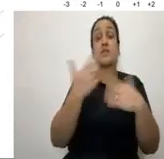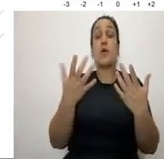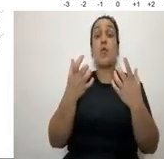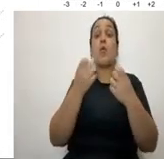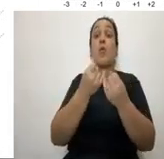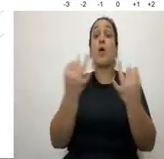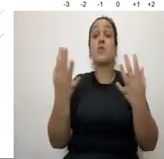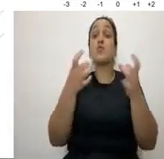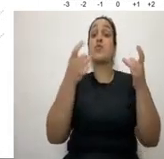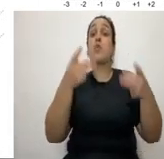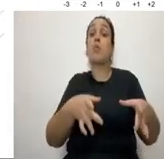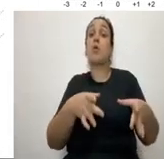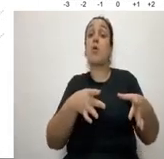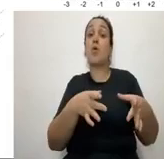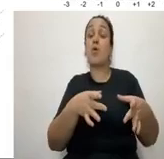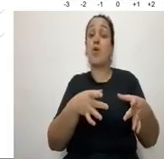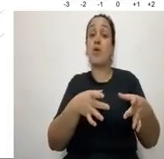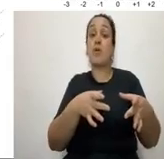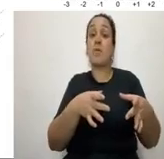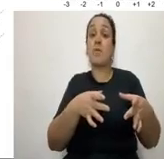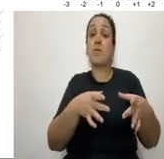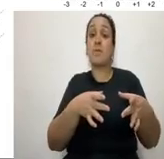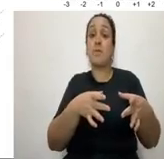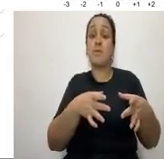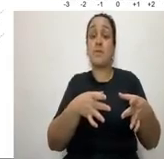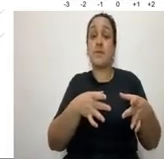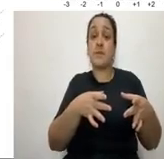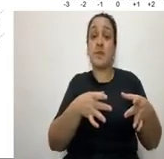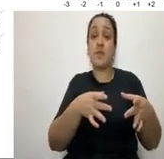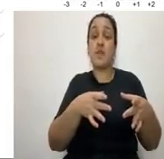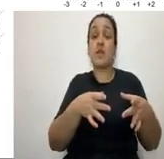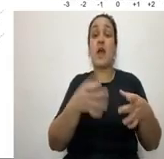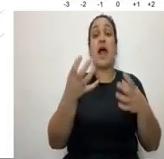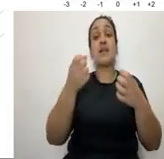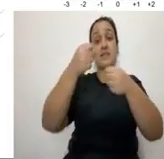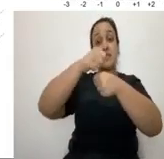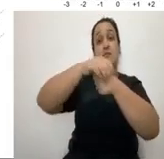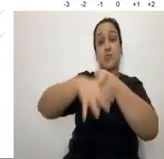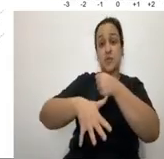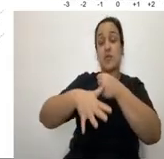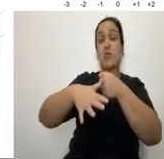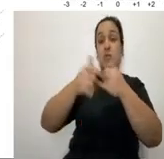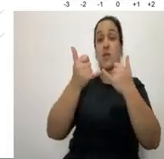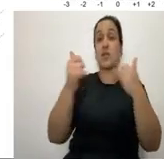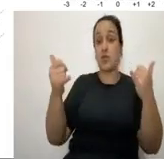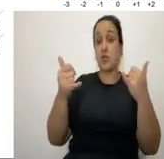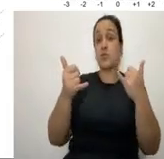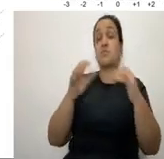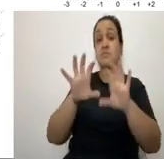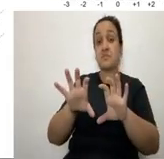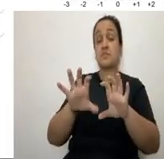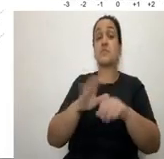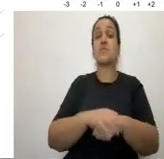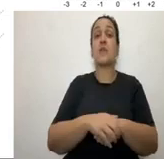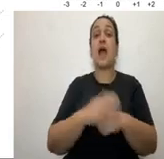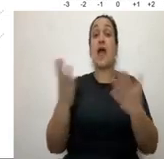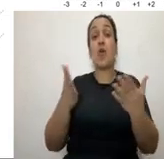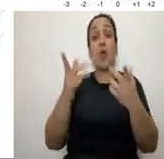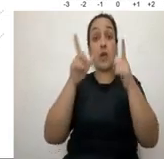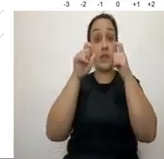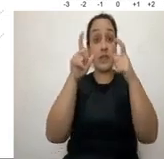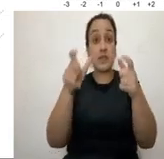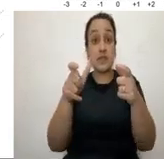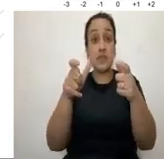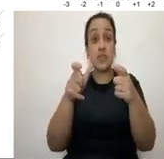vou colocar quantos ficou sobrando, né? 2p2. Então, está aqui a distribuição eletrônica. Agora,